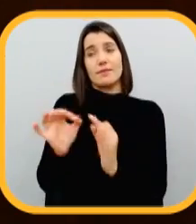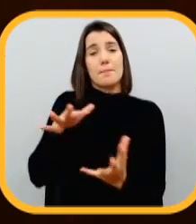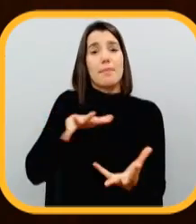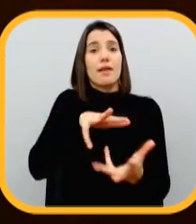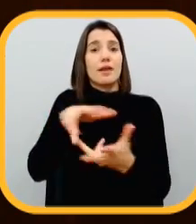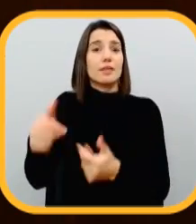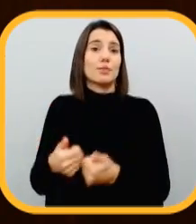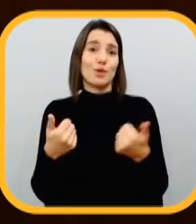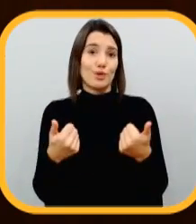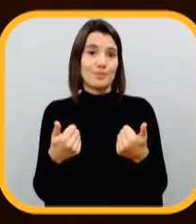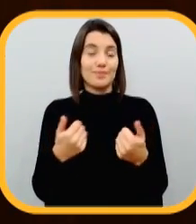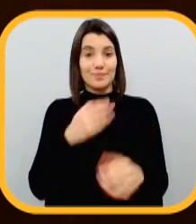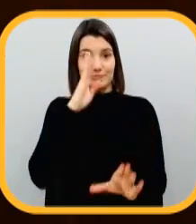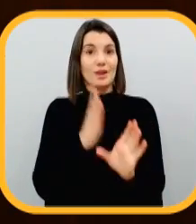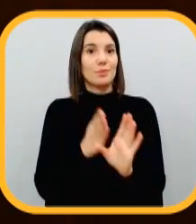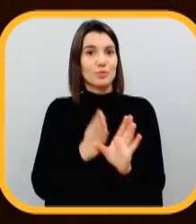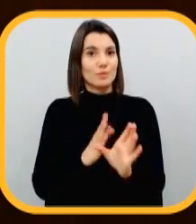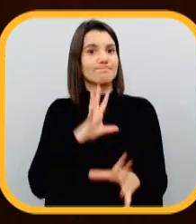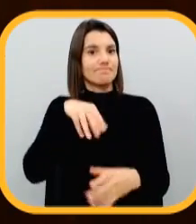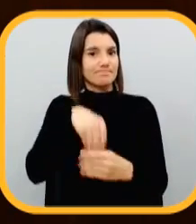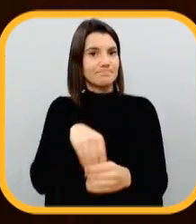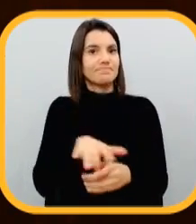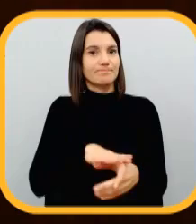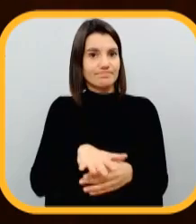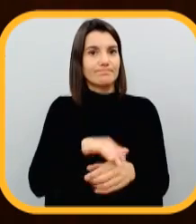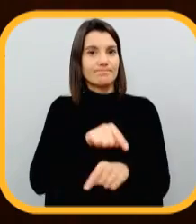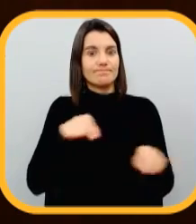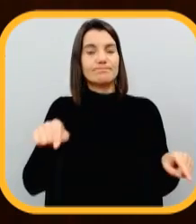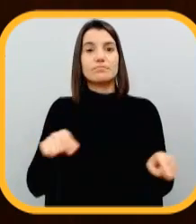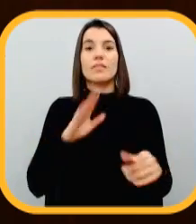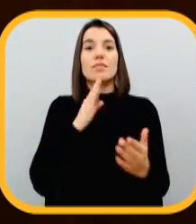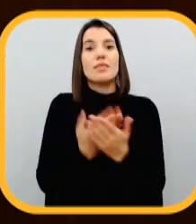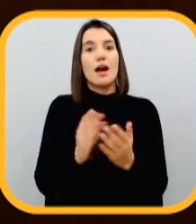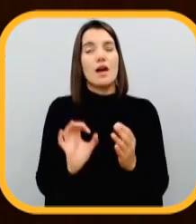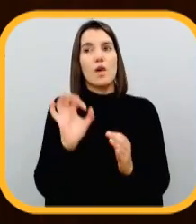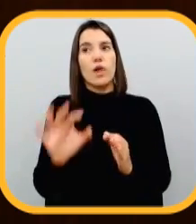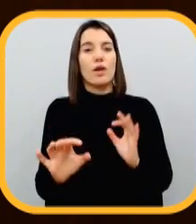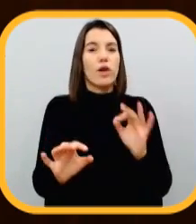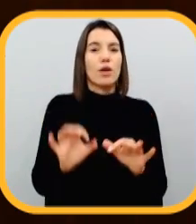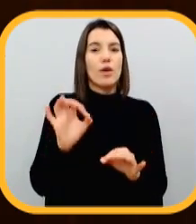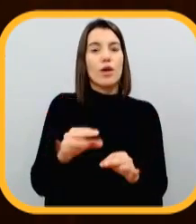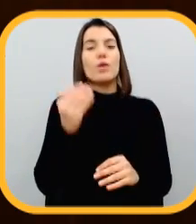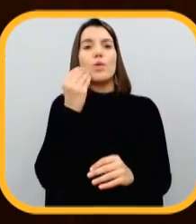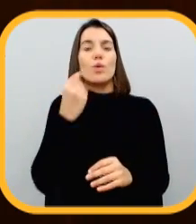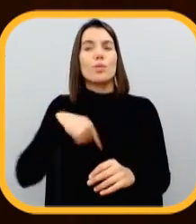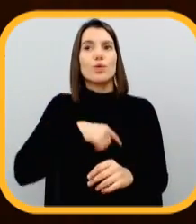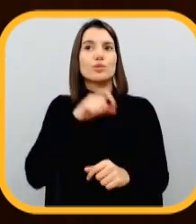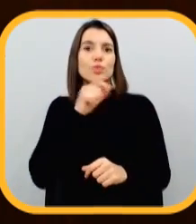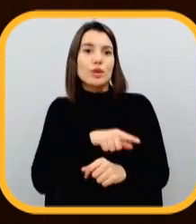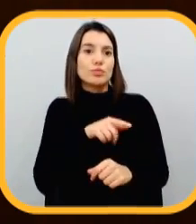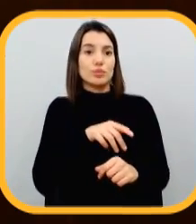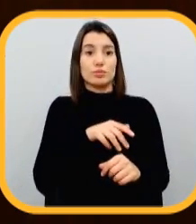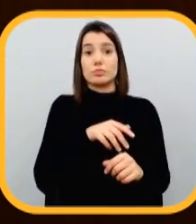prol de um planeta melhor. E a psicologia tem entrado bastante nestas áreas para dar dicas de como é que nós